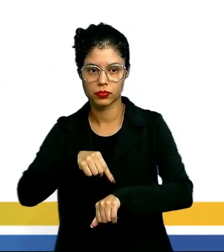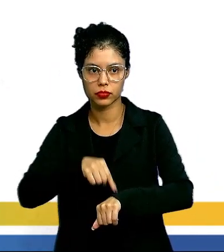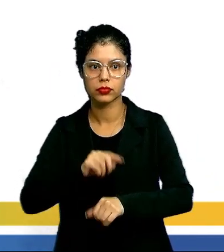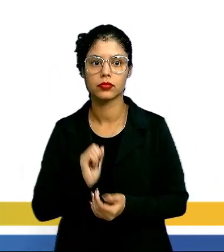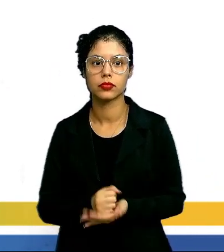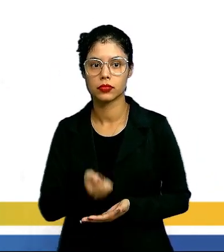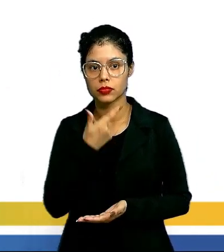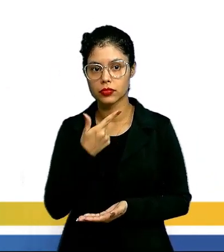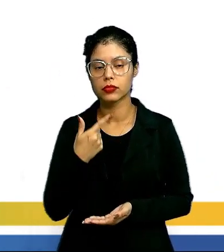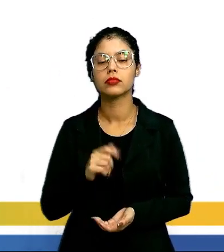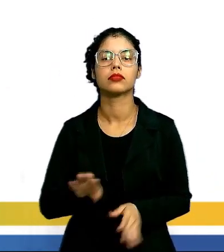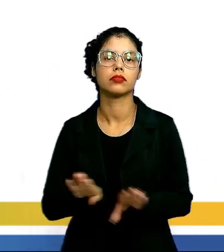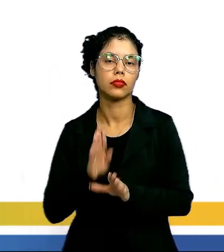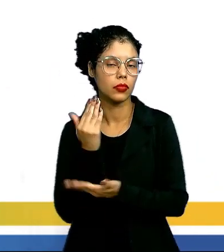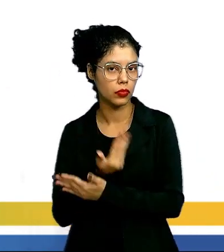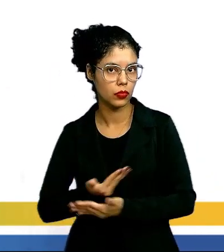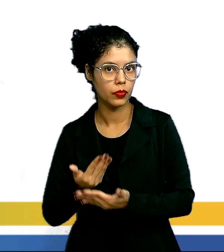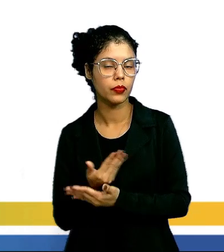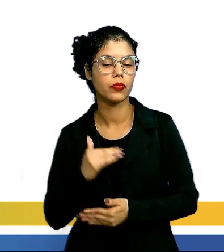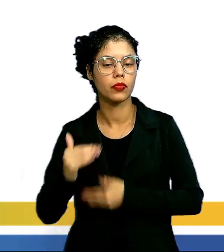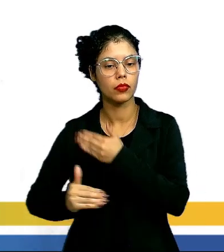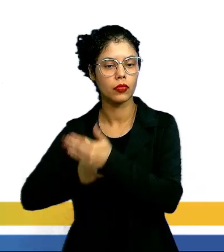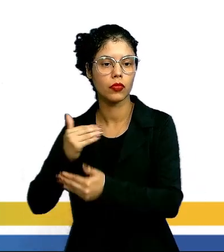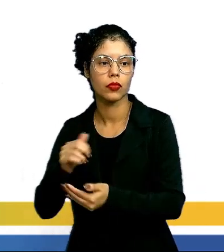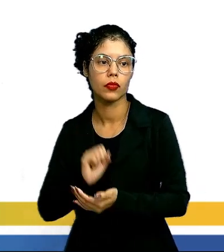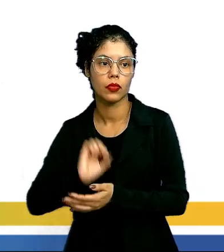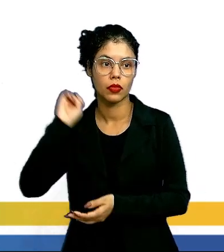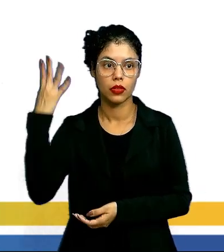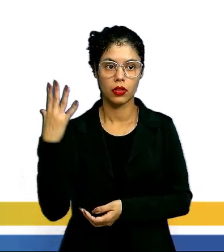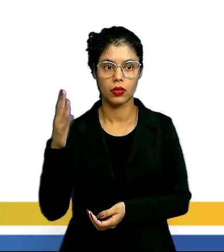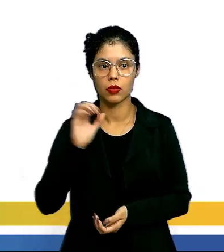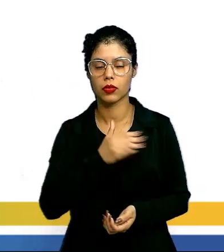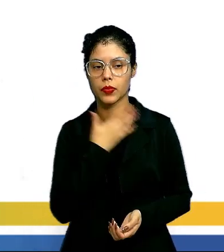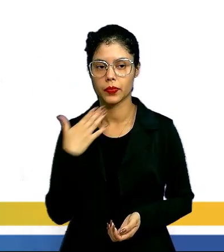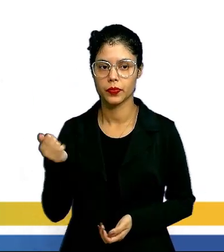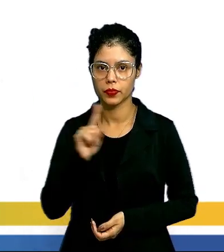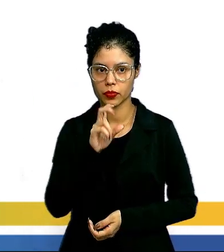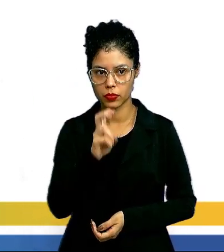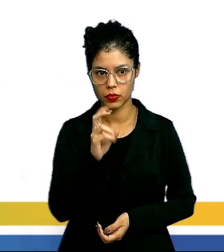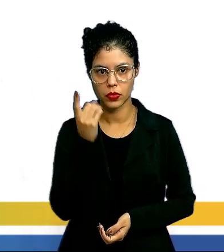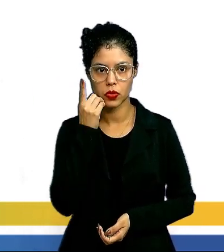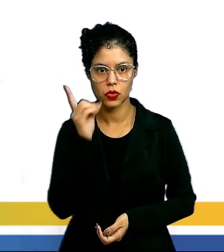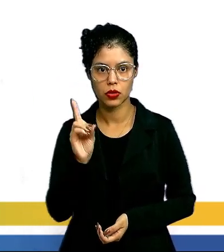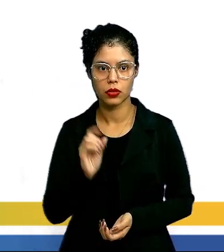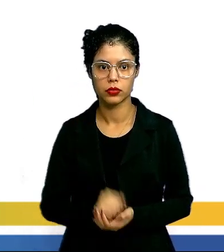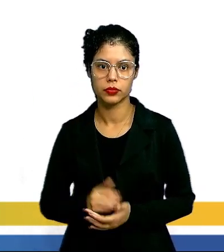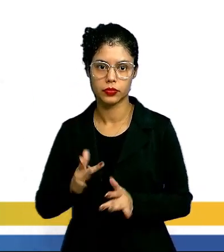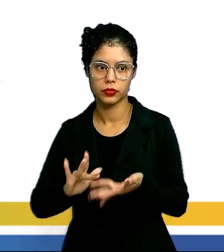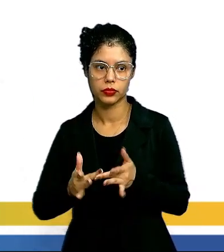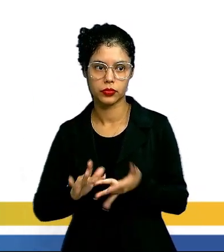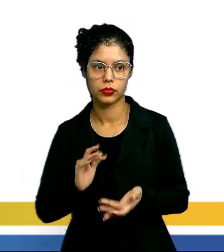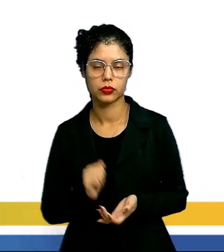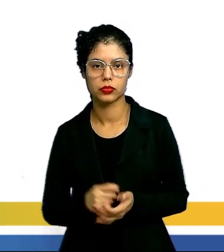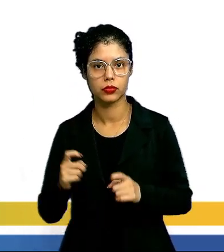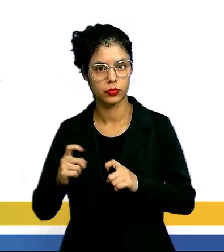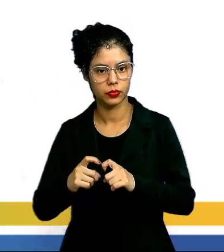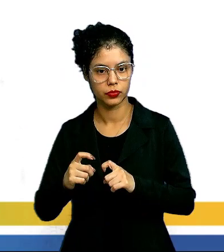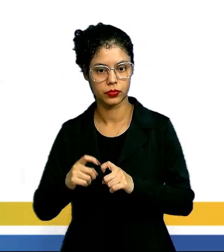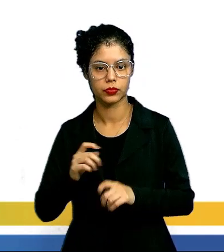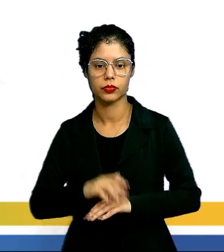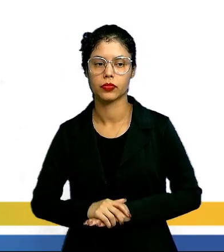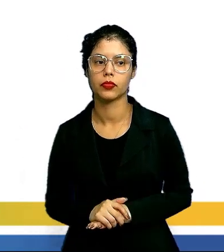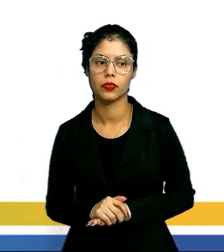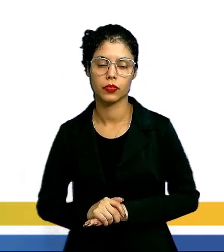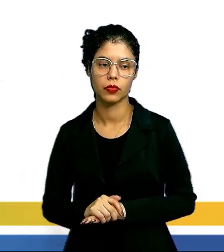as doses e a duração do tratamento. Caso os sintomas não melhorem em 5 dias, entre em contato com o